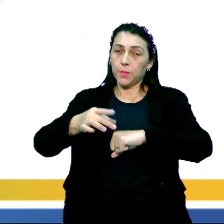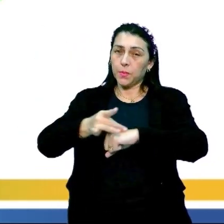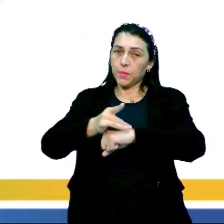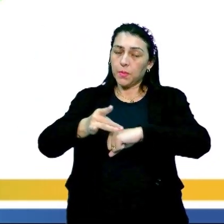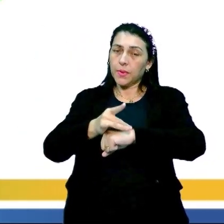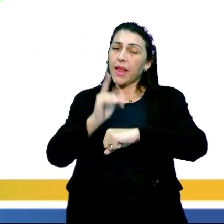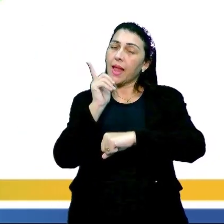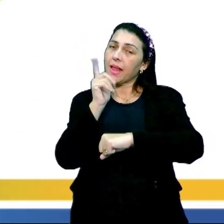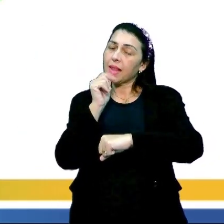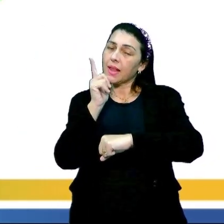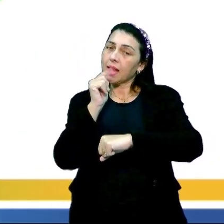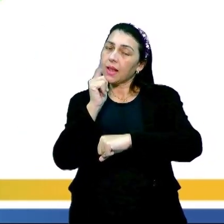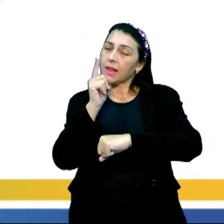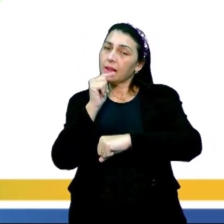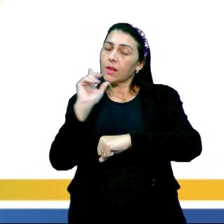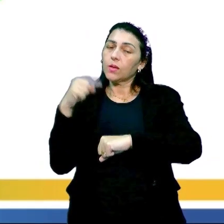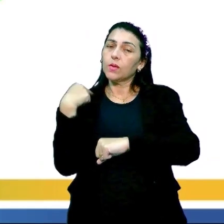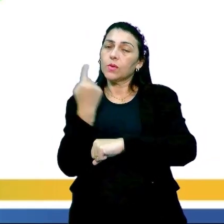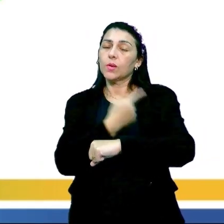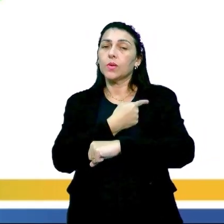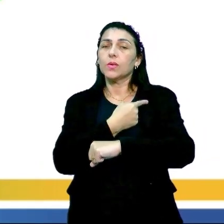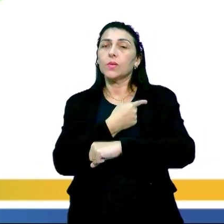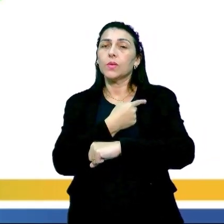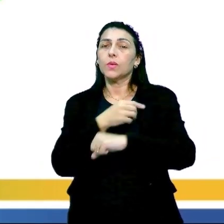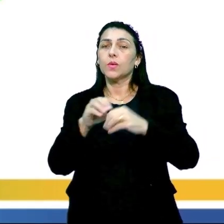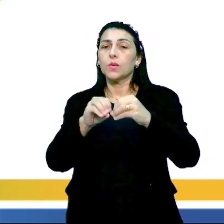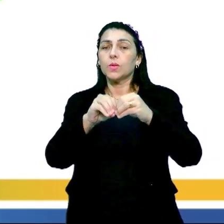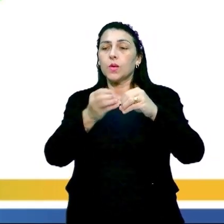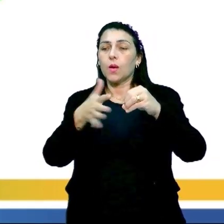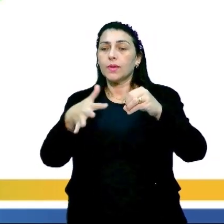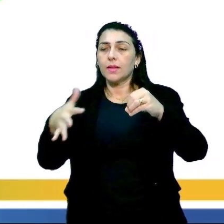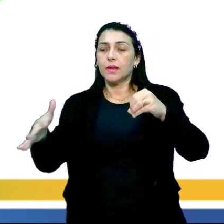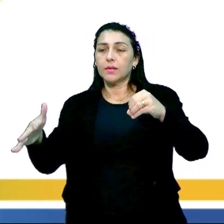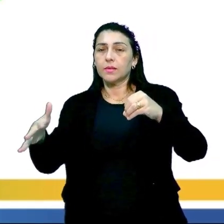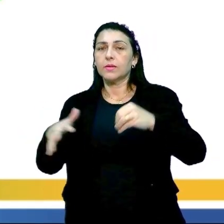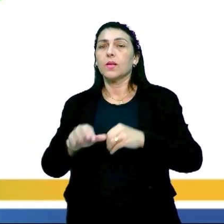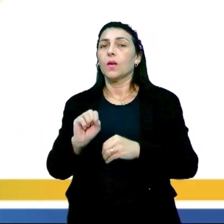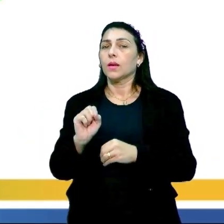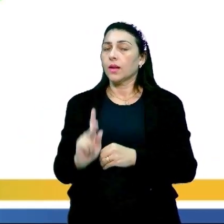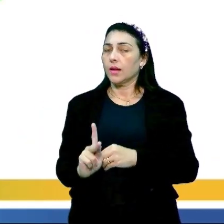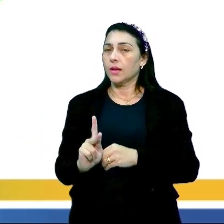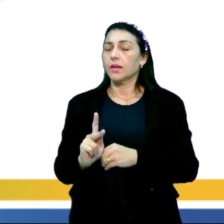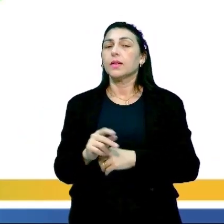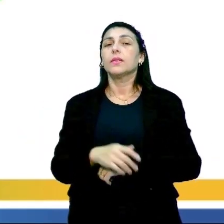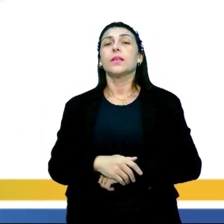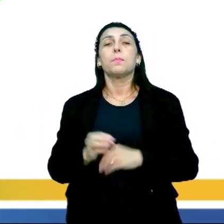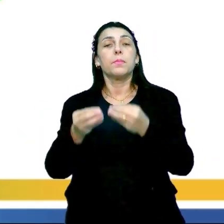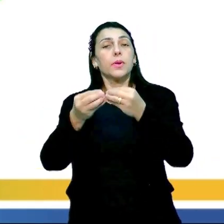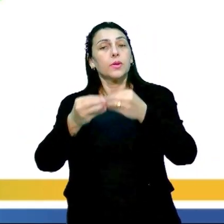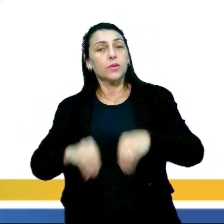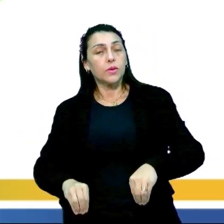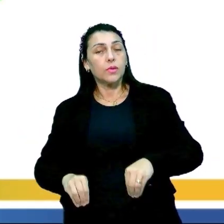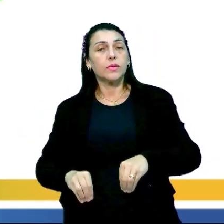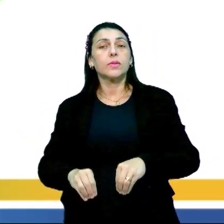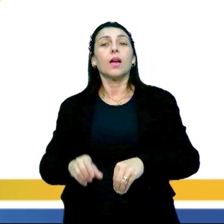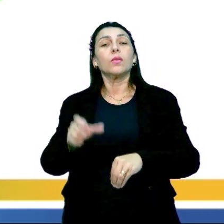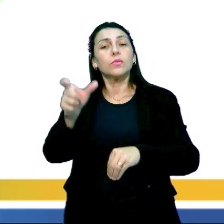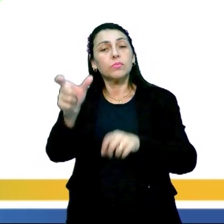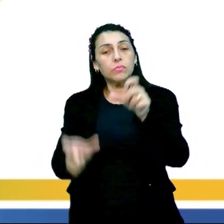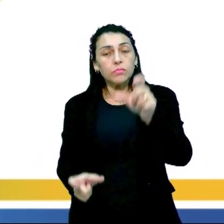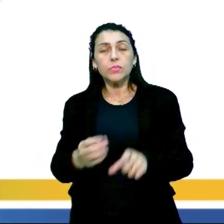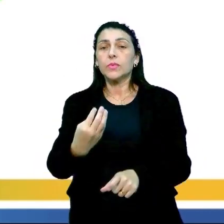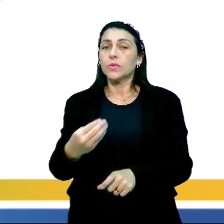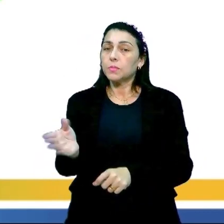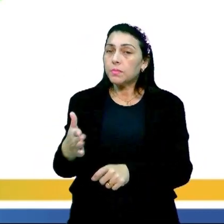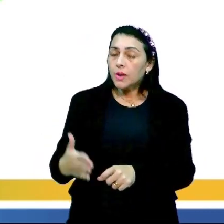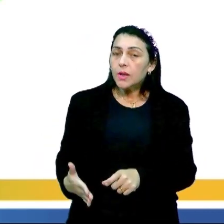nas águas dos nossos oceanos. Ok? Isso é bastante prejudicial aos seres que ali vivem.